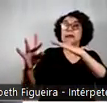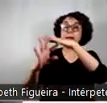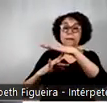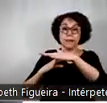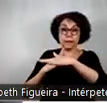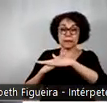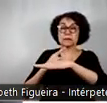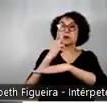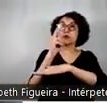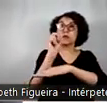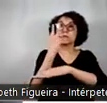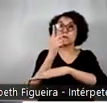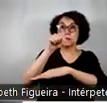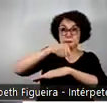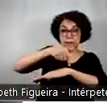né, em 2017,